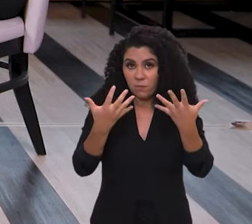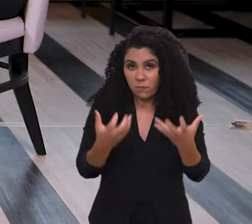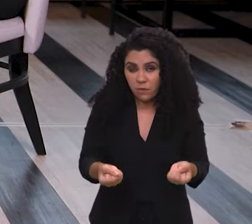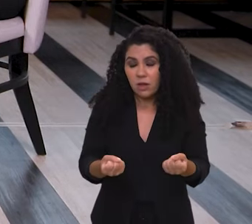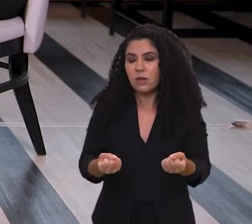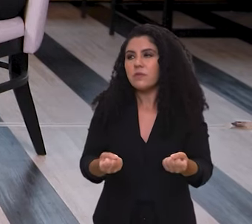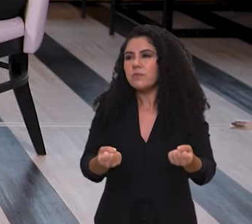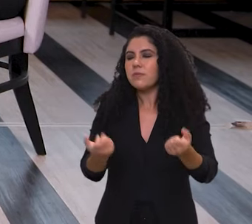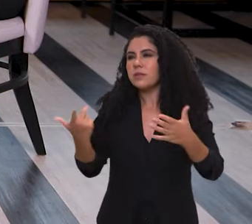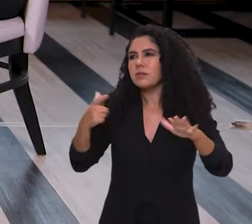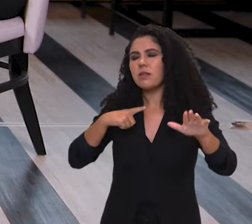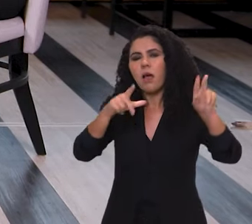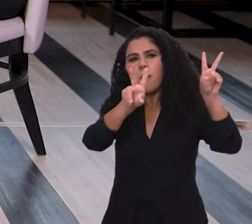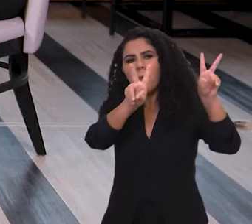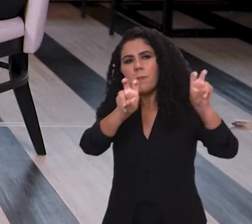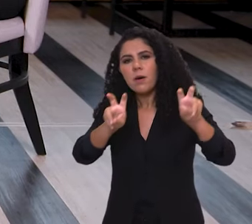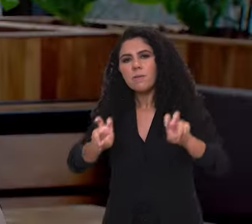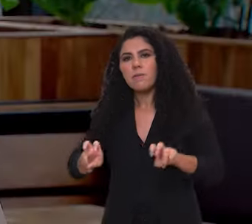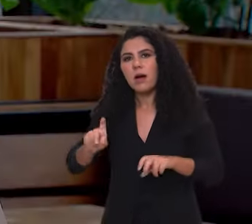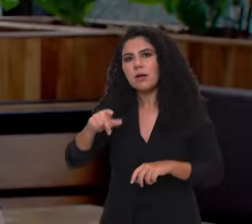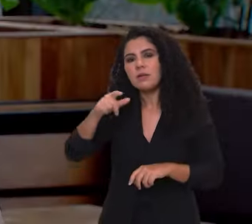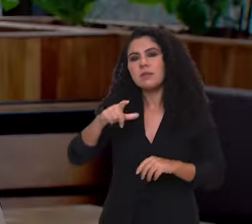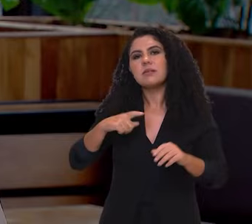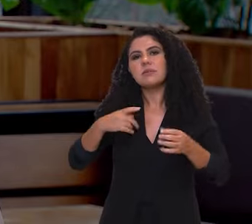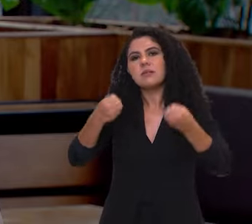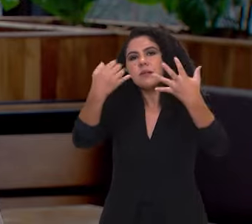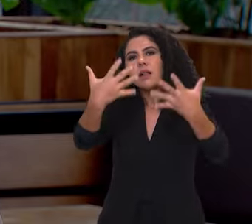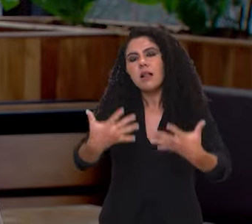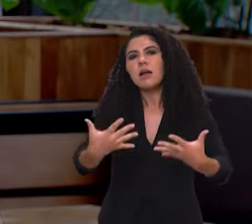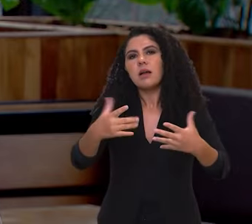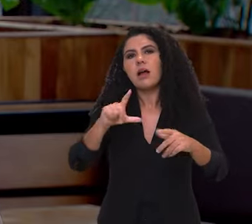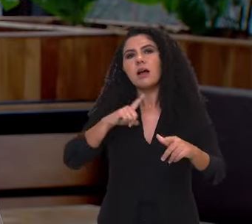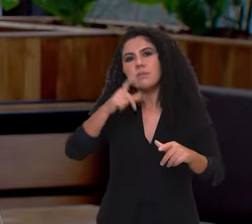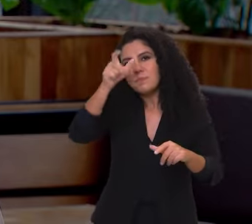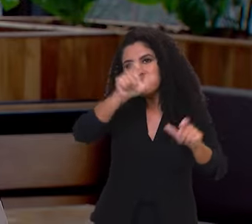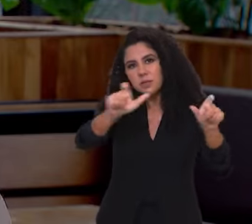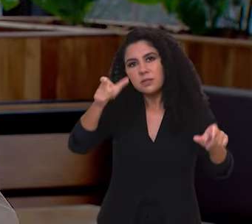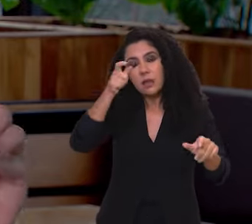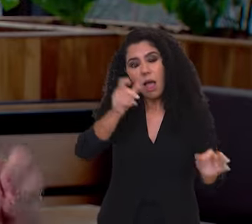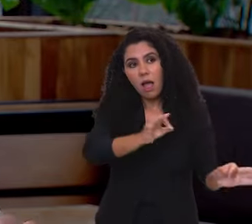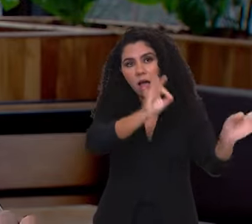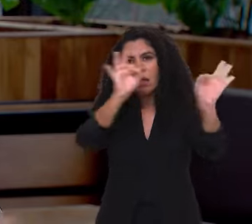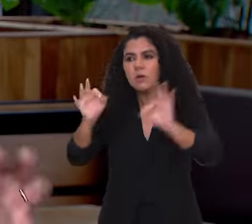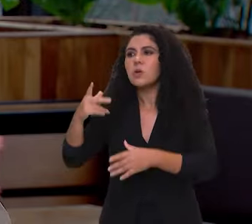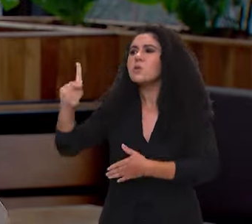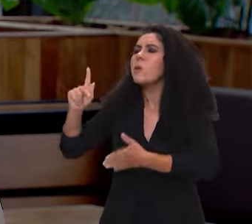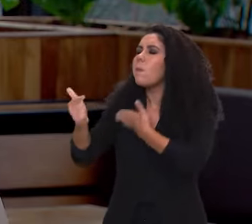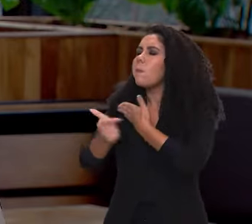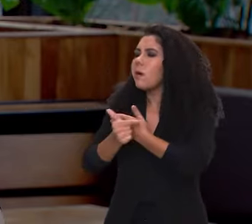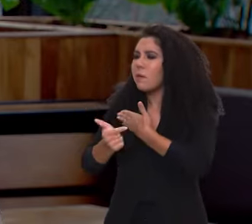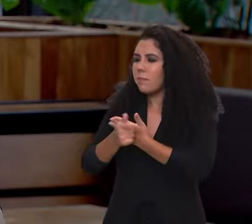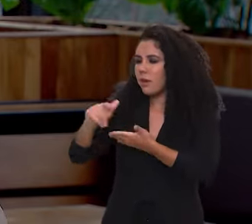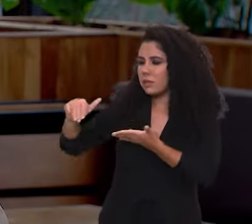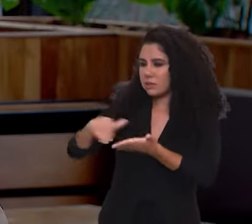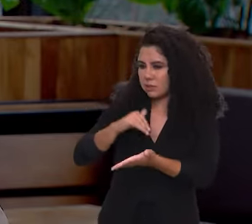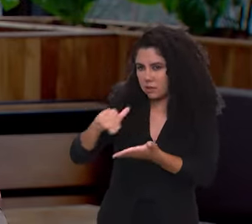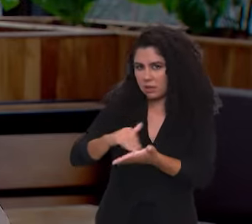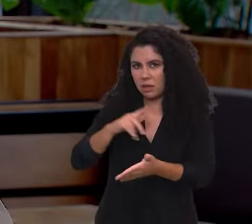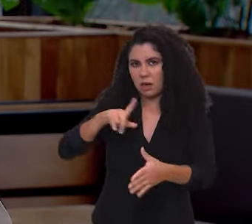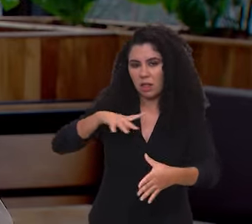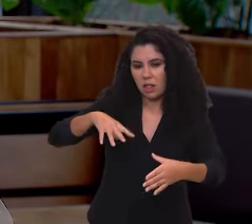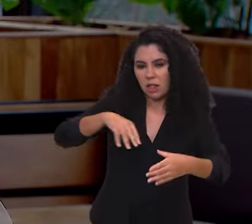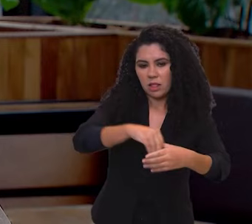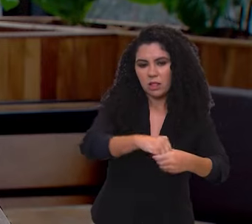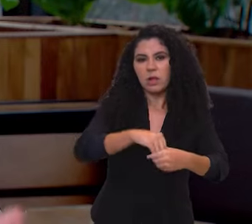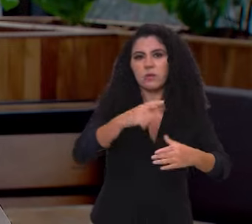vamos situar aqui quem está nos assistindo sobre o papel da sua secretaria. Está dentro do Ministério da Integração e